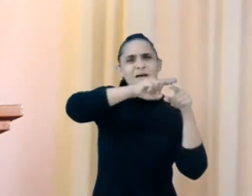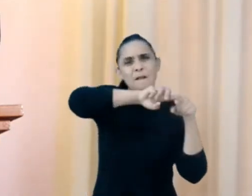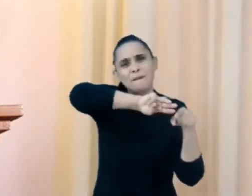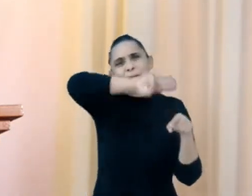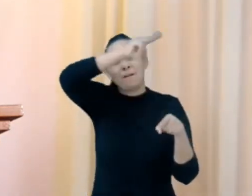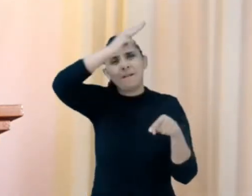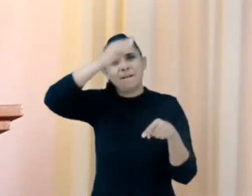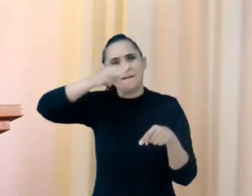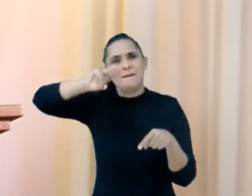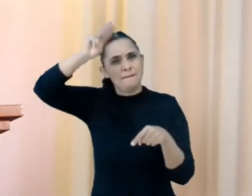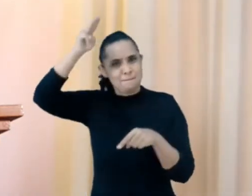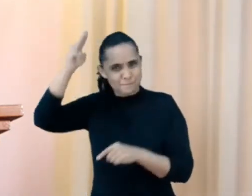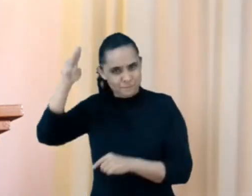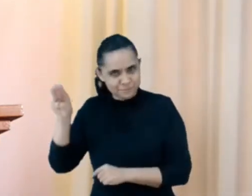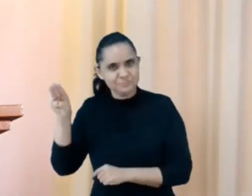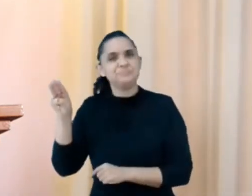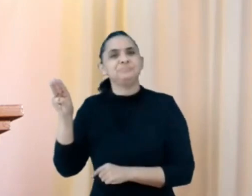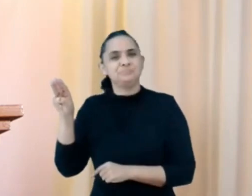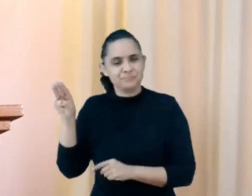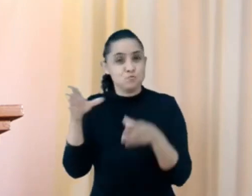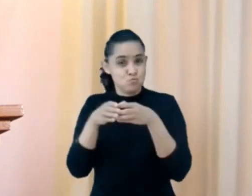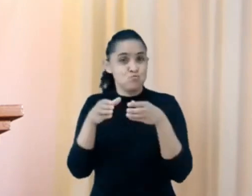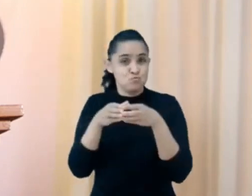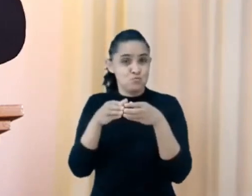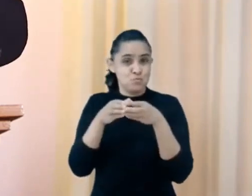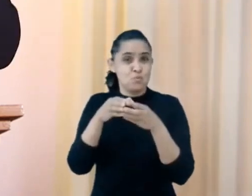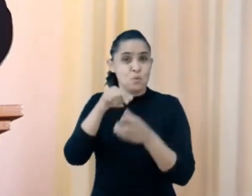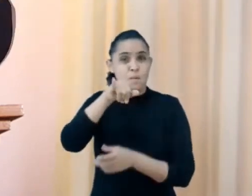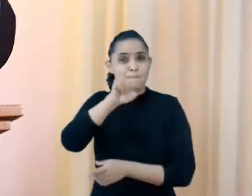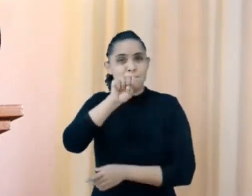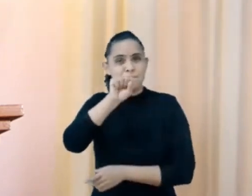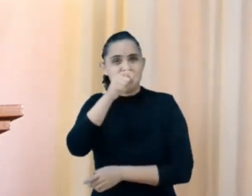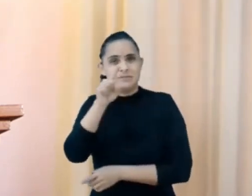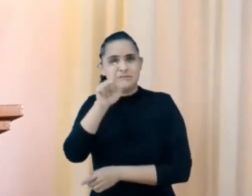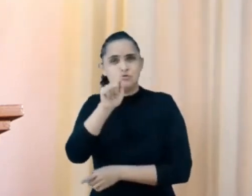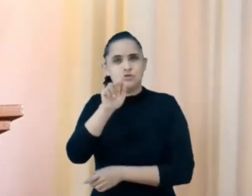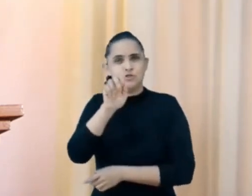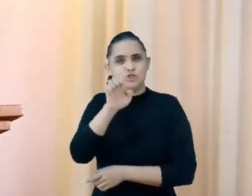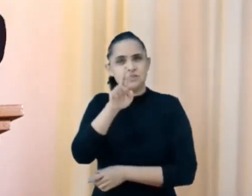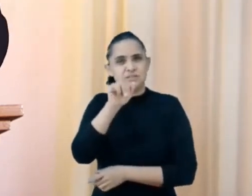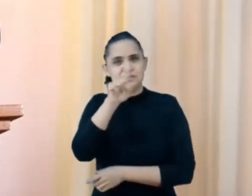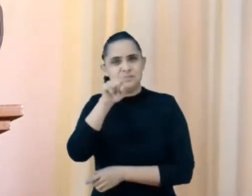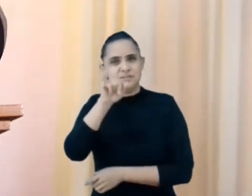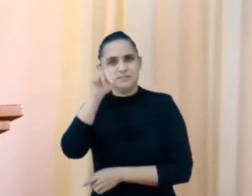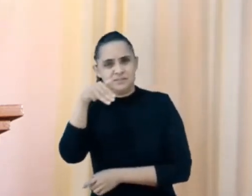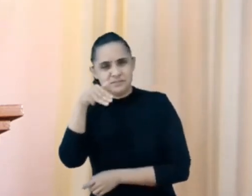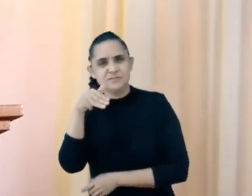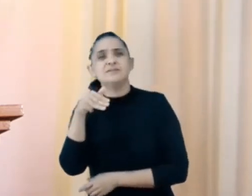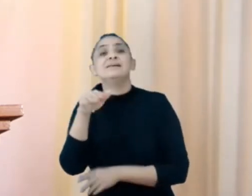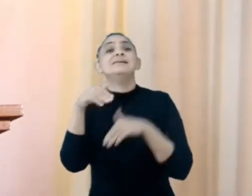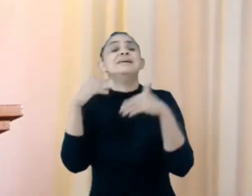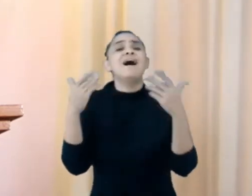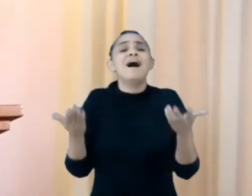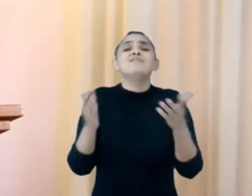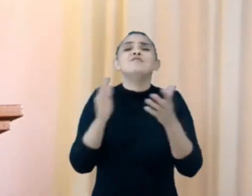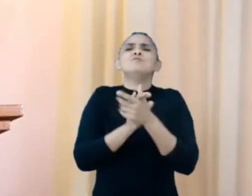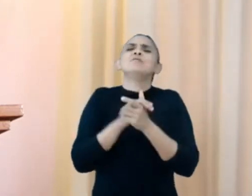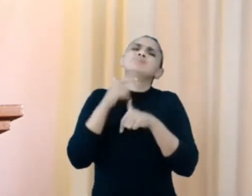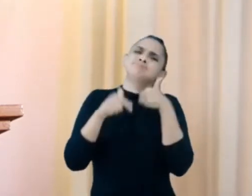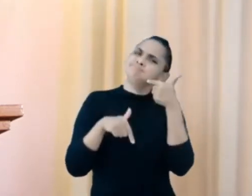E nós chegamos com um grupo de 11 pessoas para ajudar naquilo que fosse possível. Começamos a trabalhar com